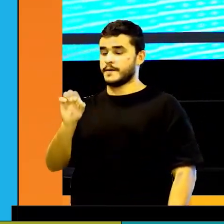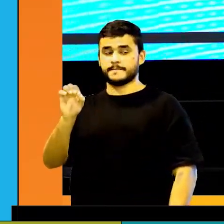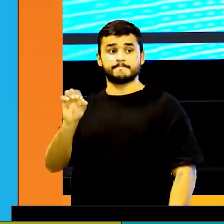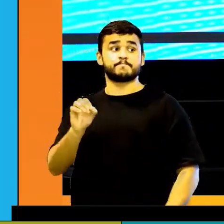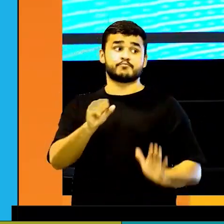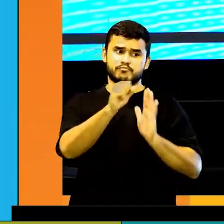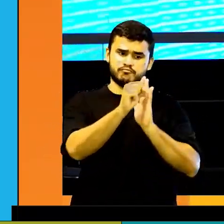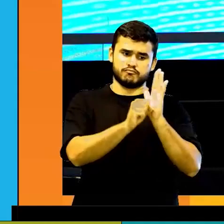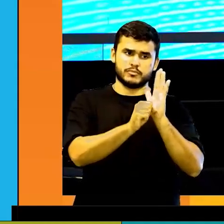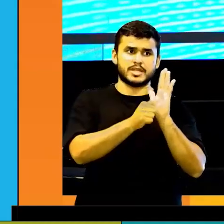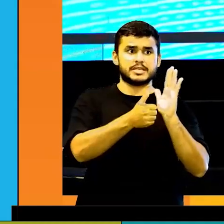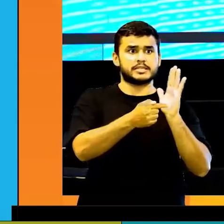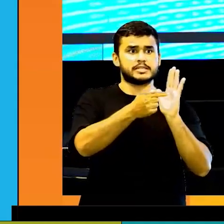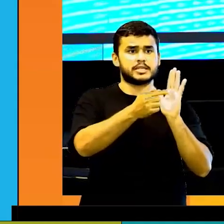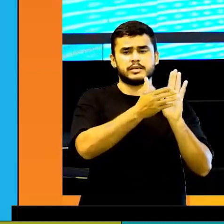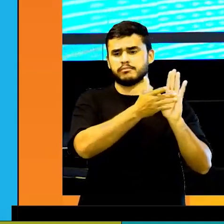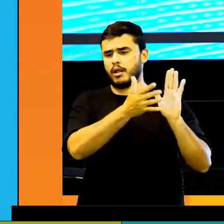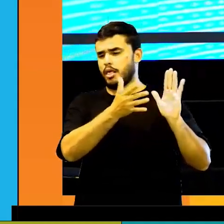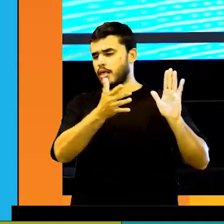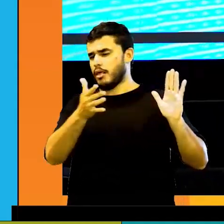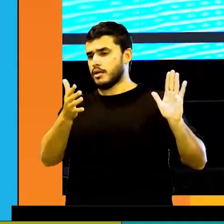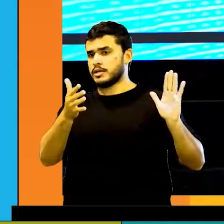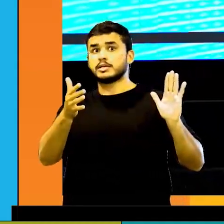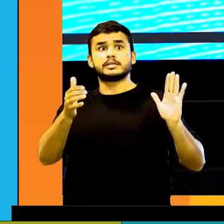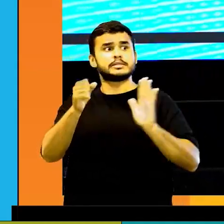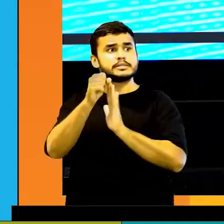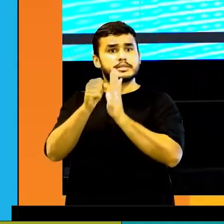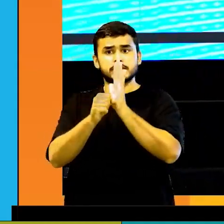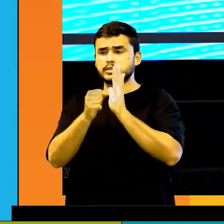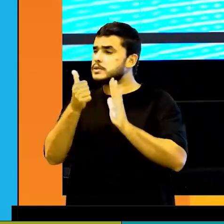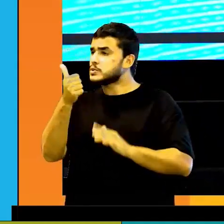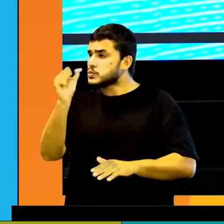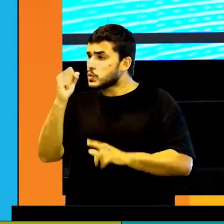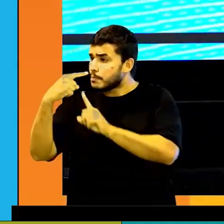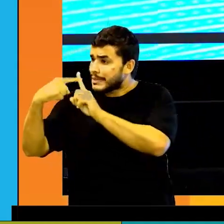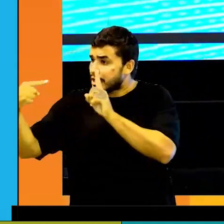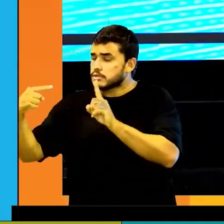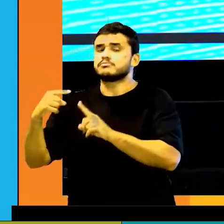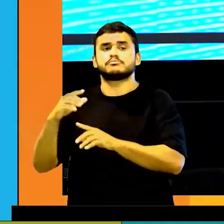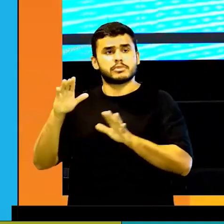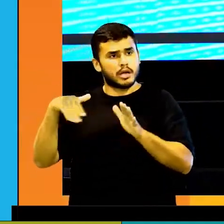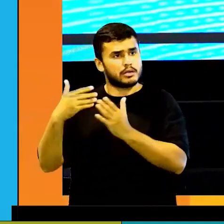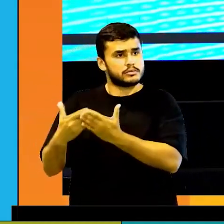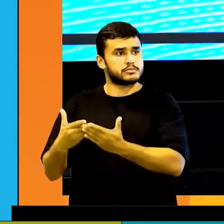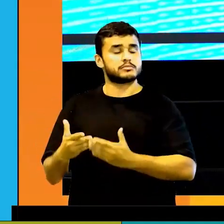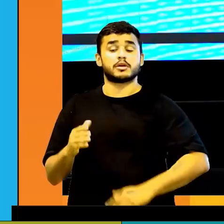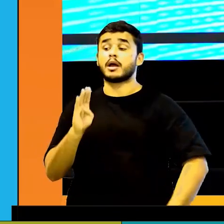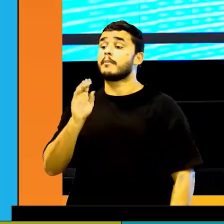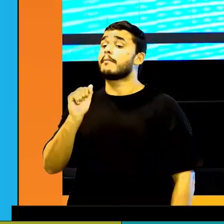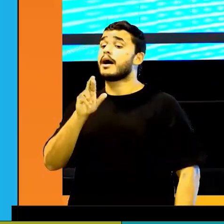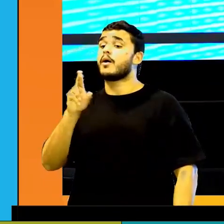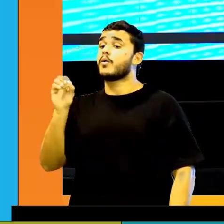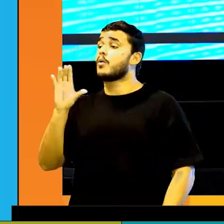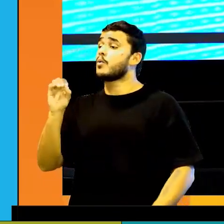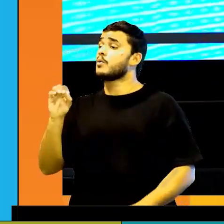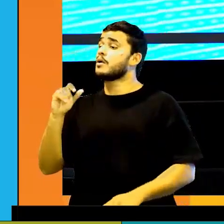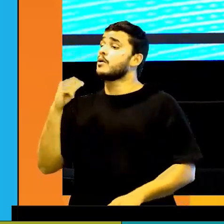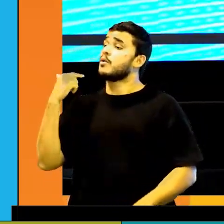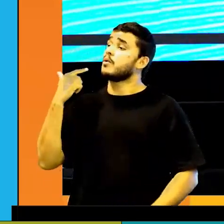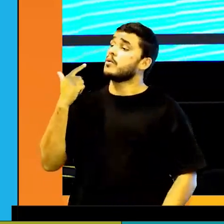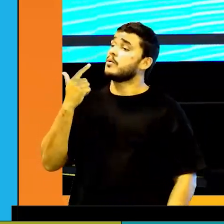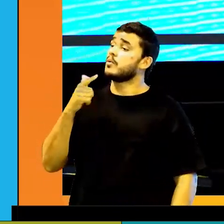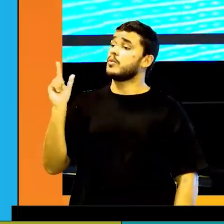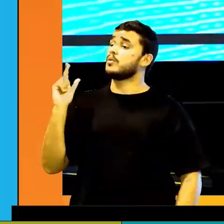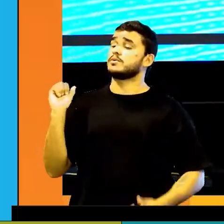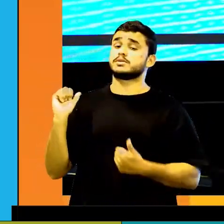século XVII até a segunda metade do século XVIII. Aí depois, na cronologia, depois do Barroco, qual foi a segunda